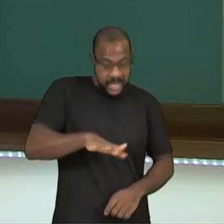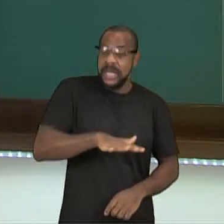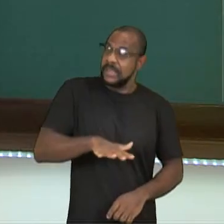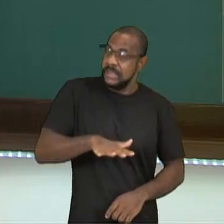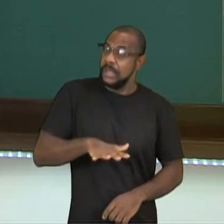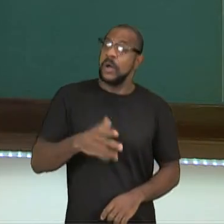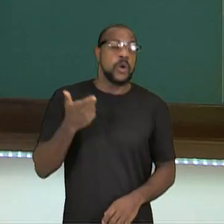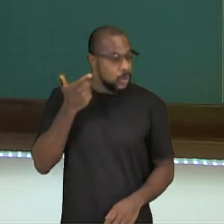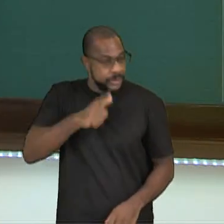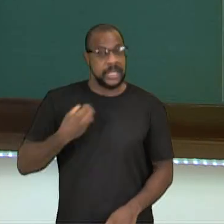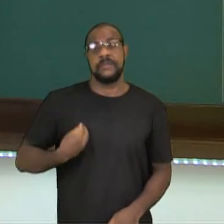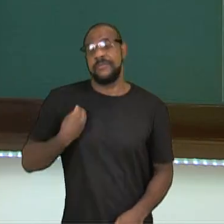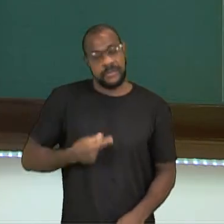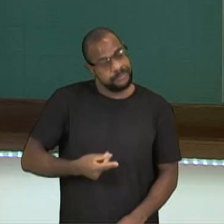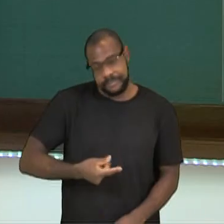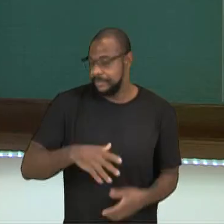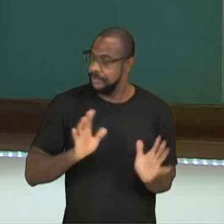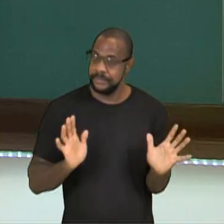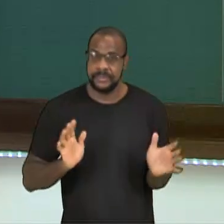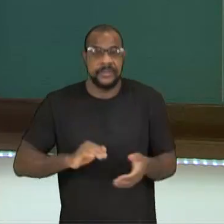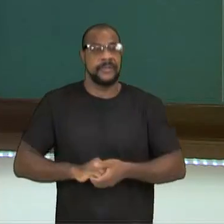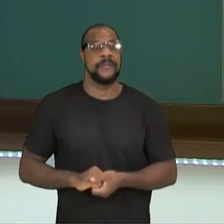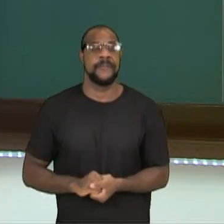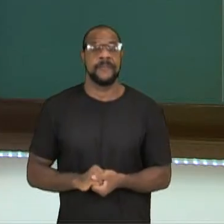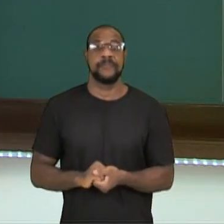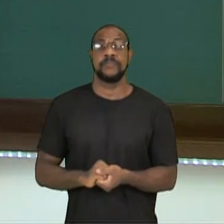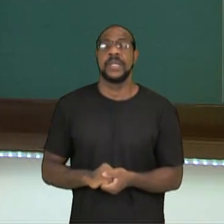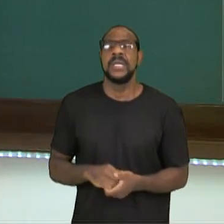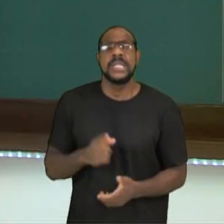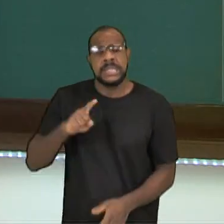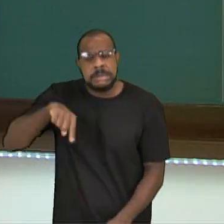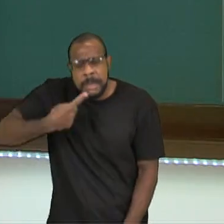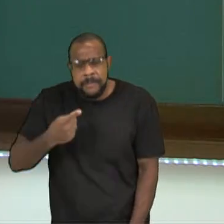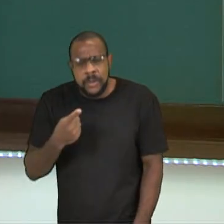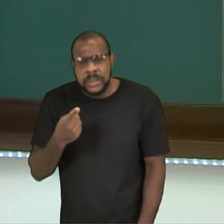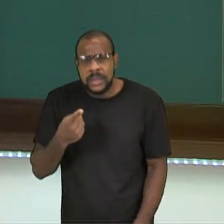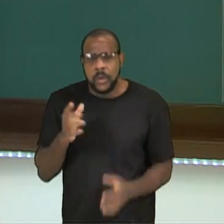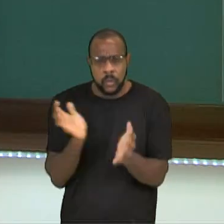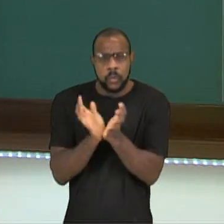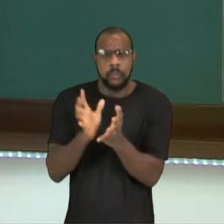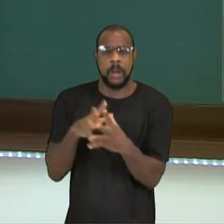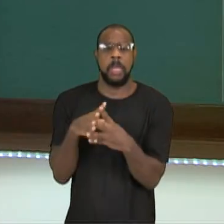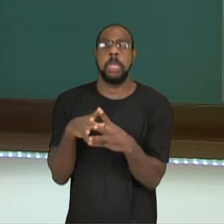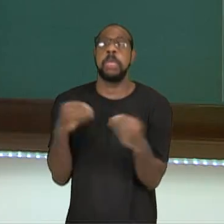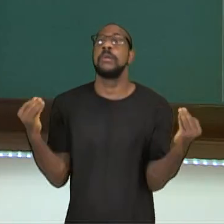processo de evolução, o Australopithecus se extinguiu, desapareceu, porque não sobreviveu.